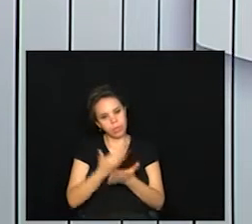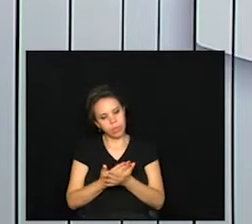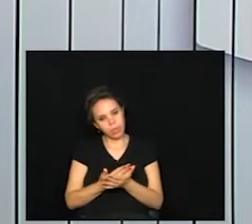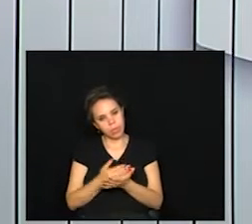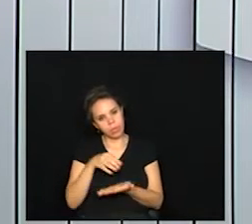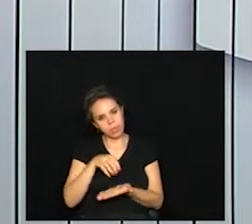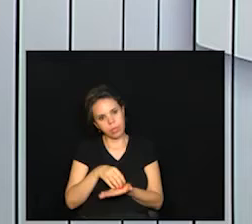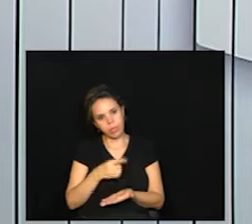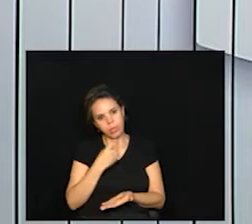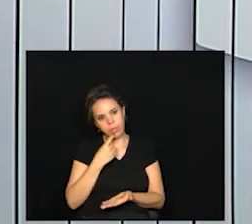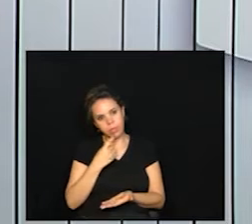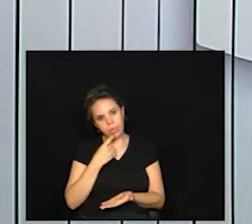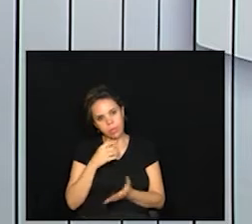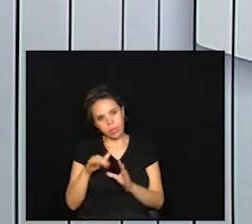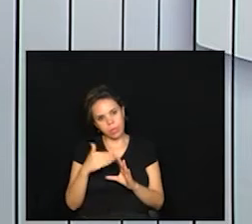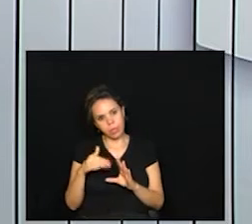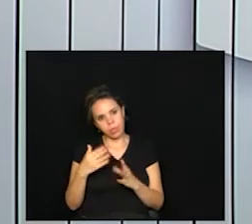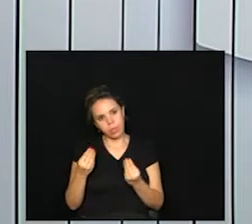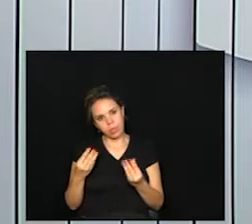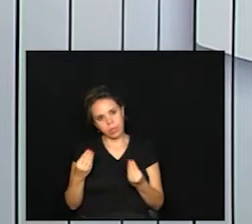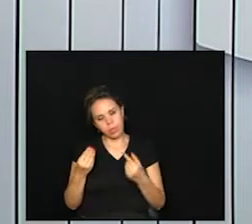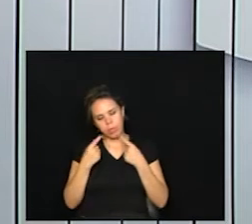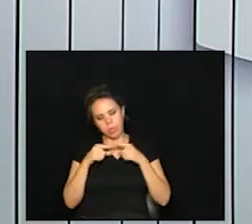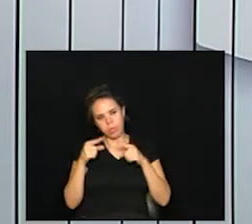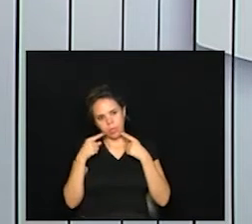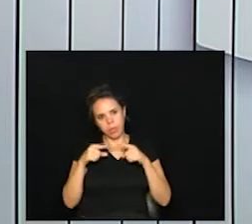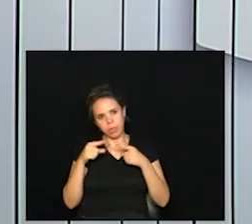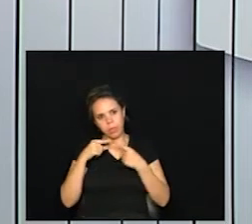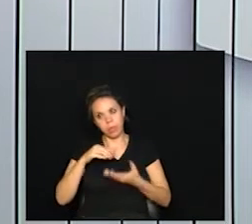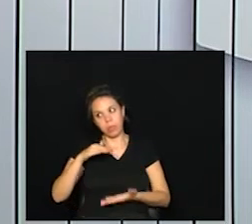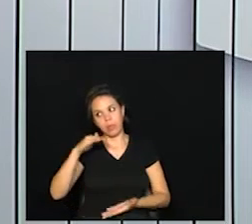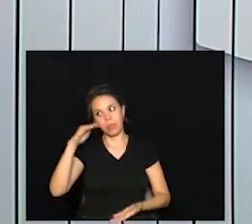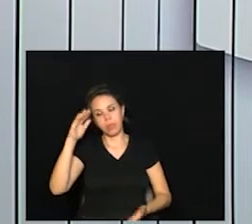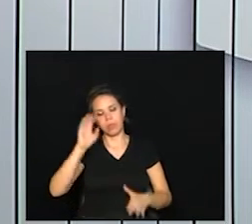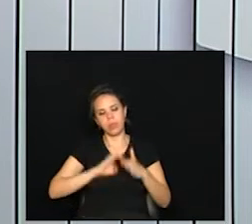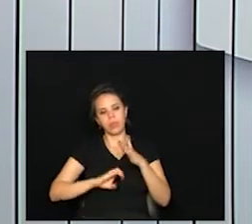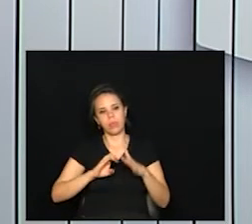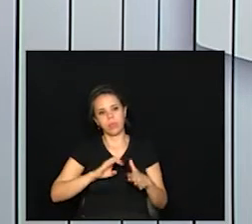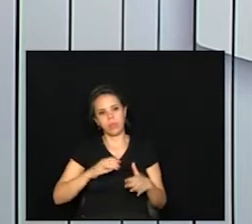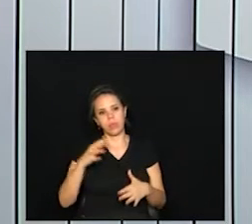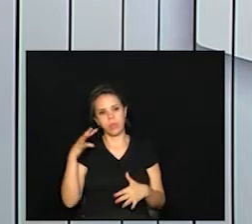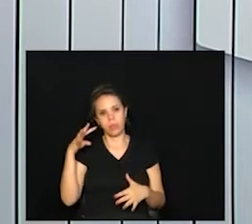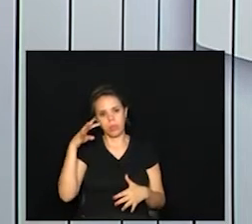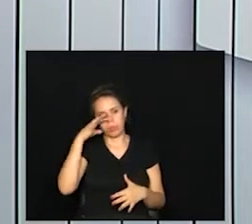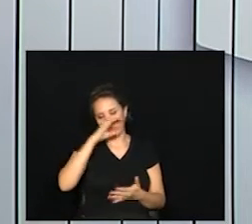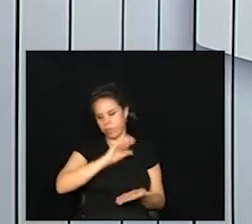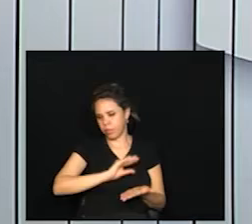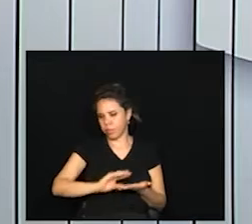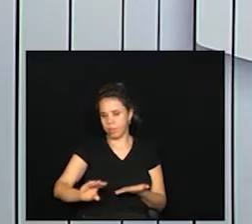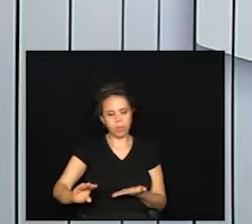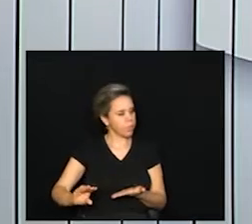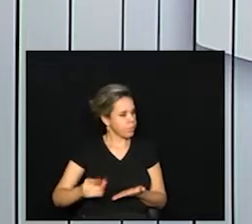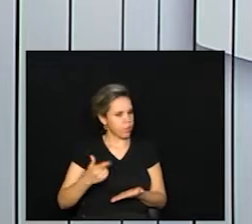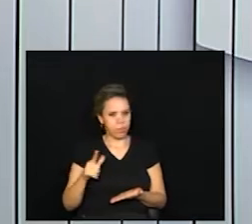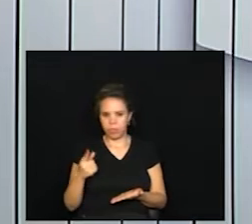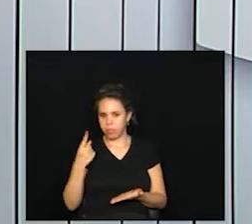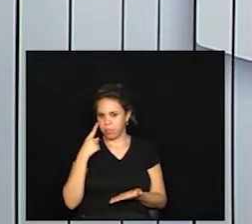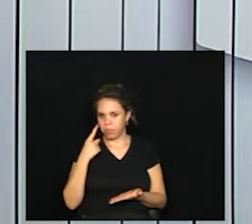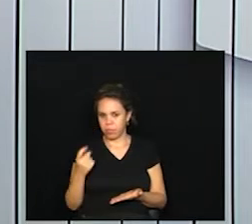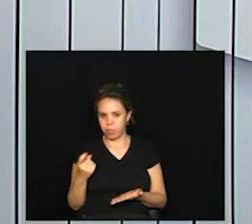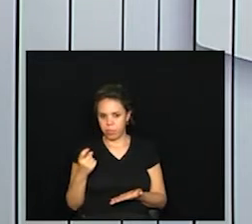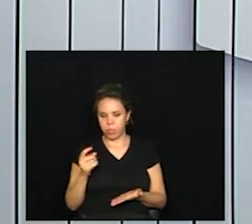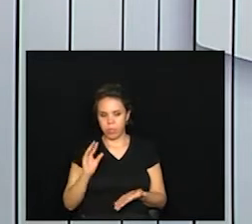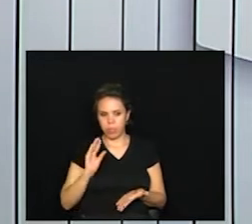Procon Campinas recebe tantas reclamações porque as empresas não investem ou não têm interesse